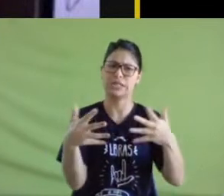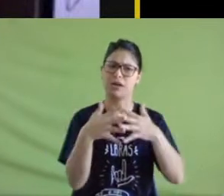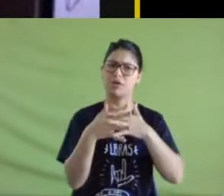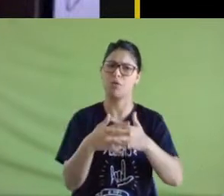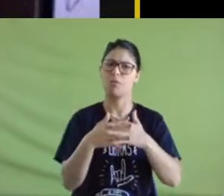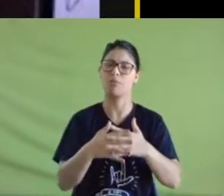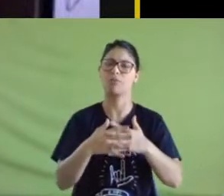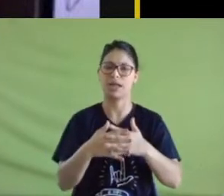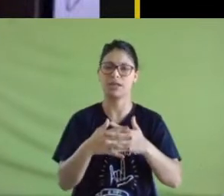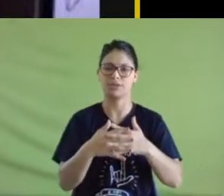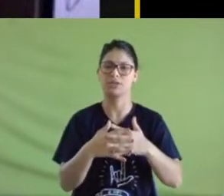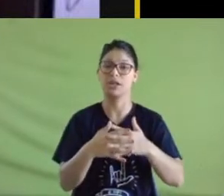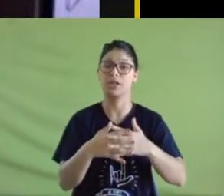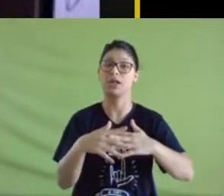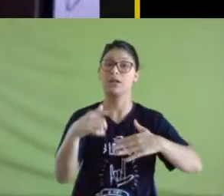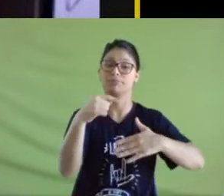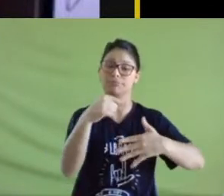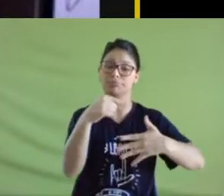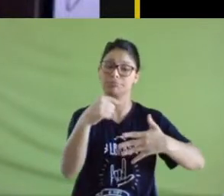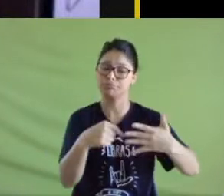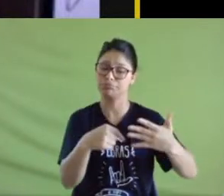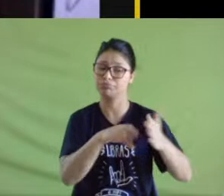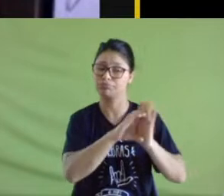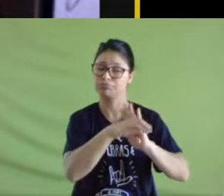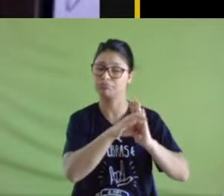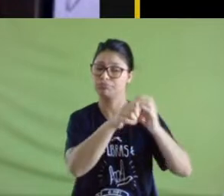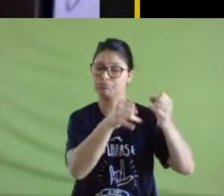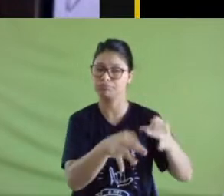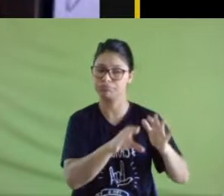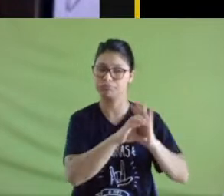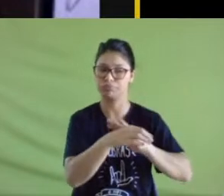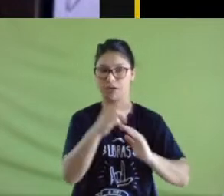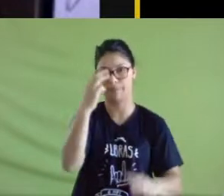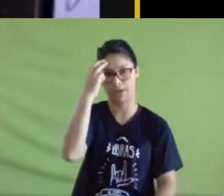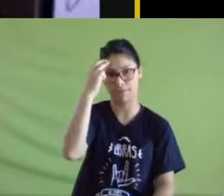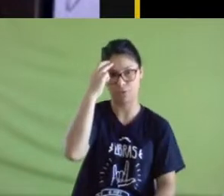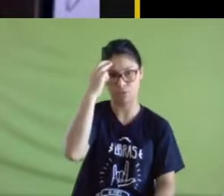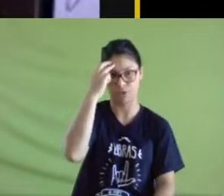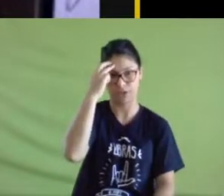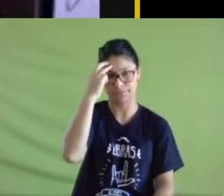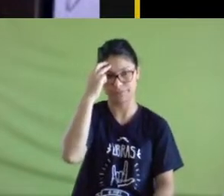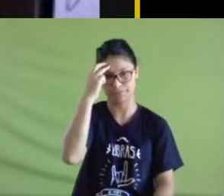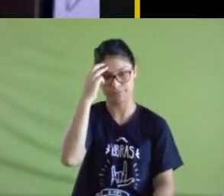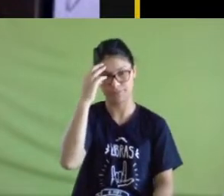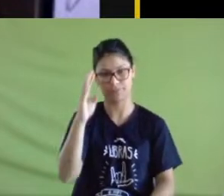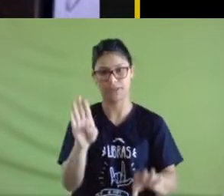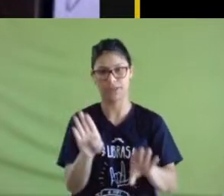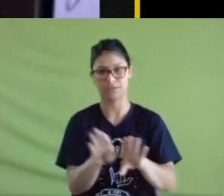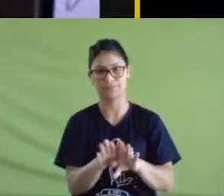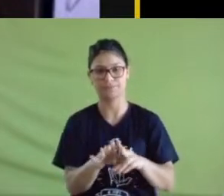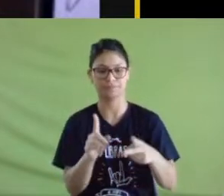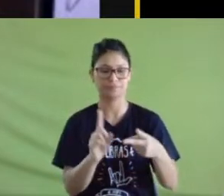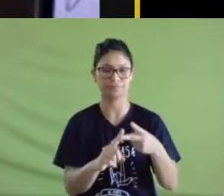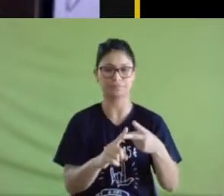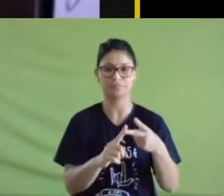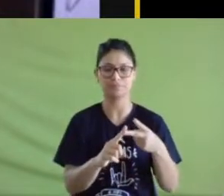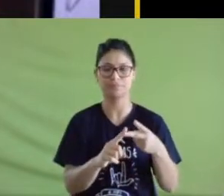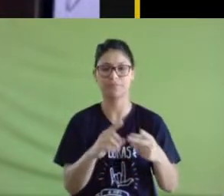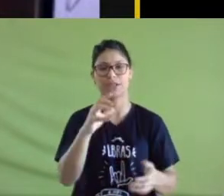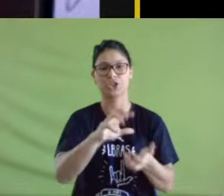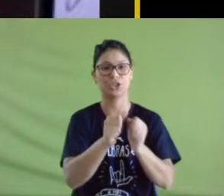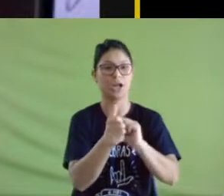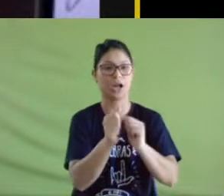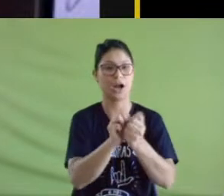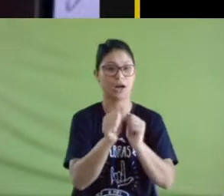envolvidas nas definições, como um conceito de memória, e como um conceito de arte,